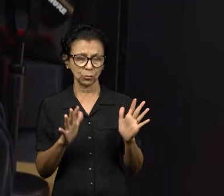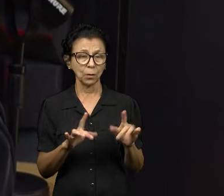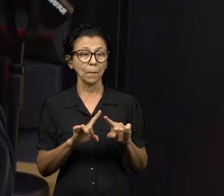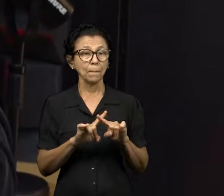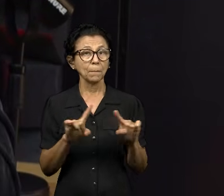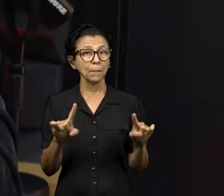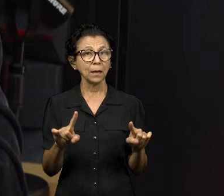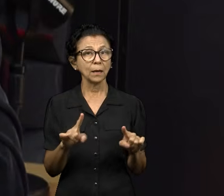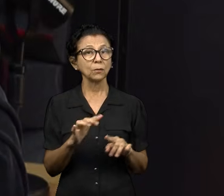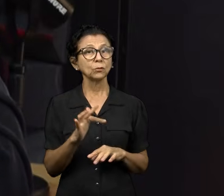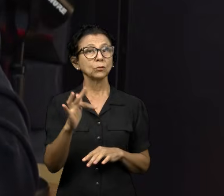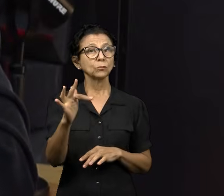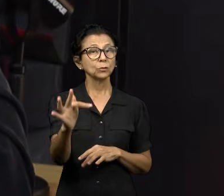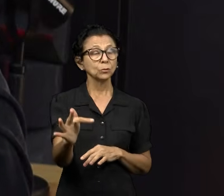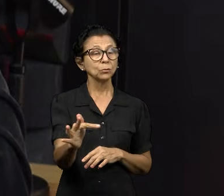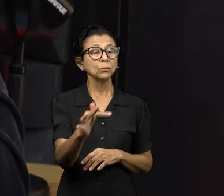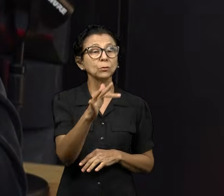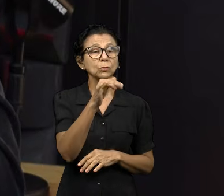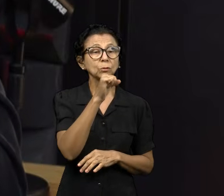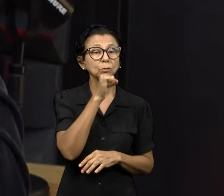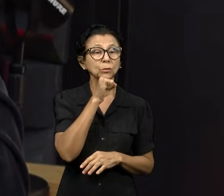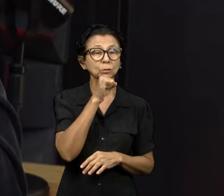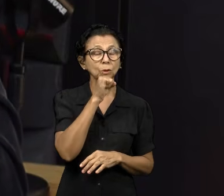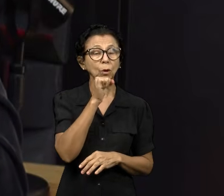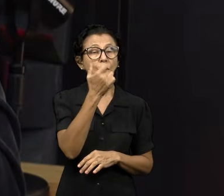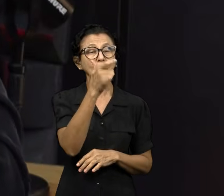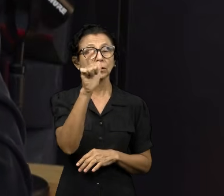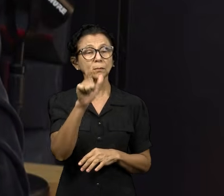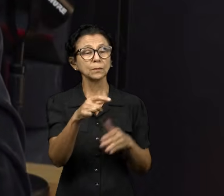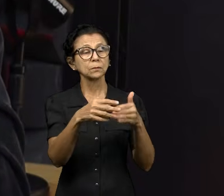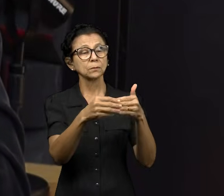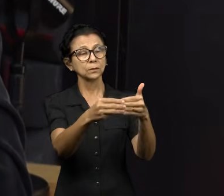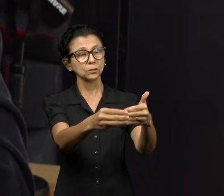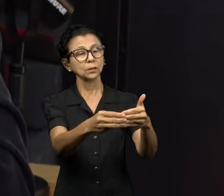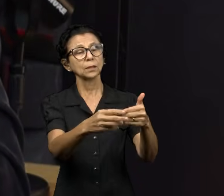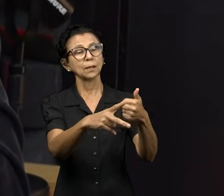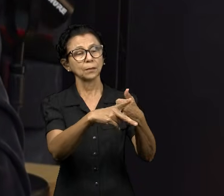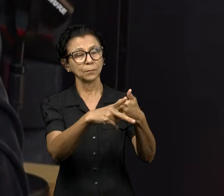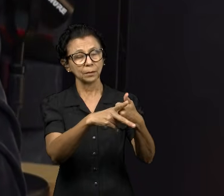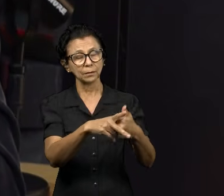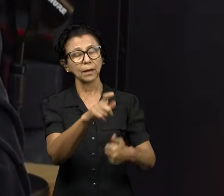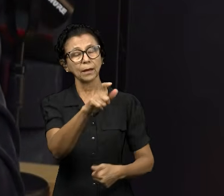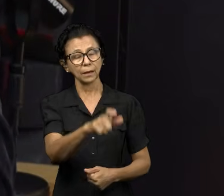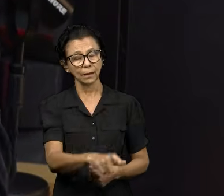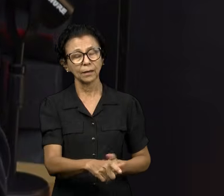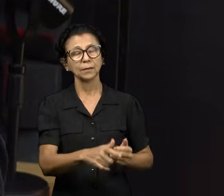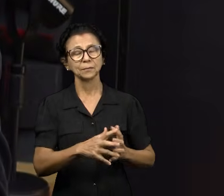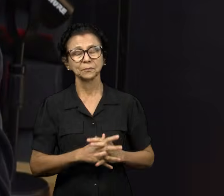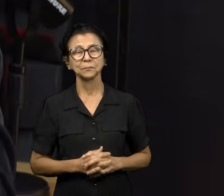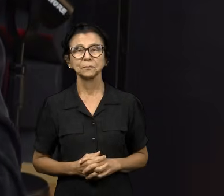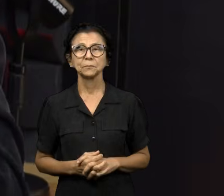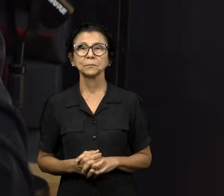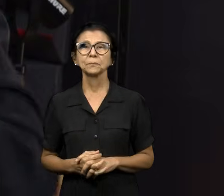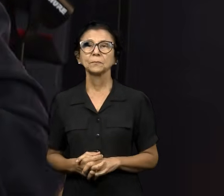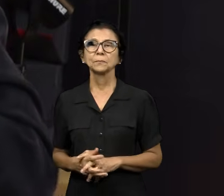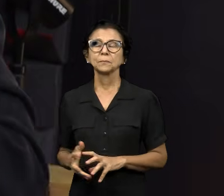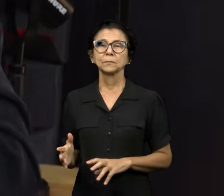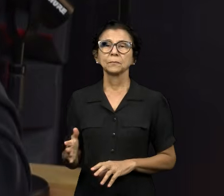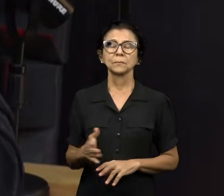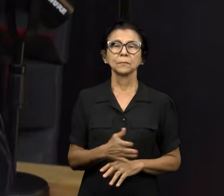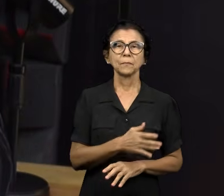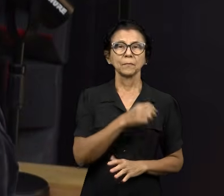Santo, é o governo do Senhor, e essa importância de você estar escondido no corpo, né? Há uma passagem no Velho Testamento que diz